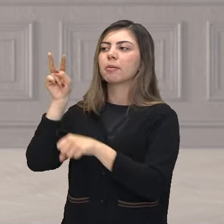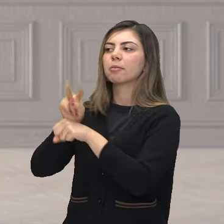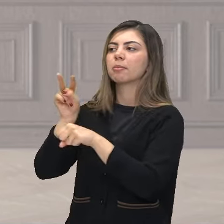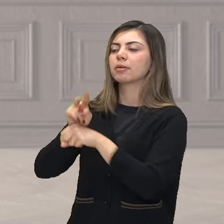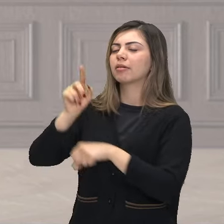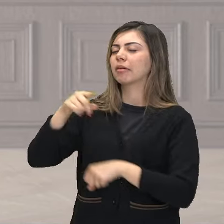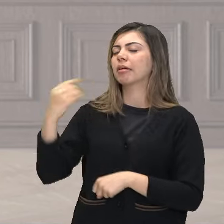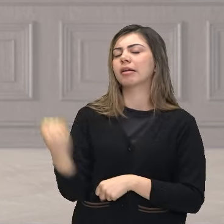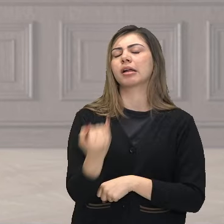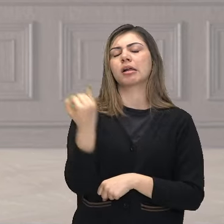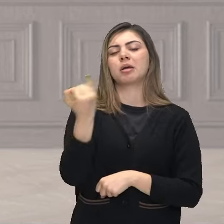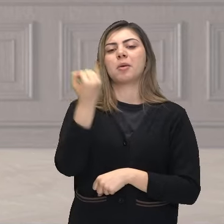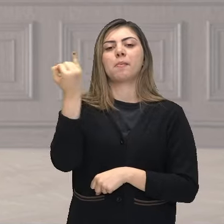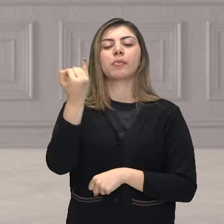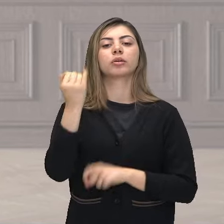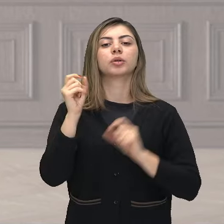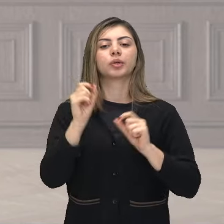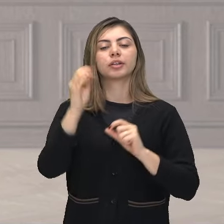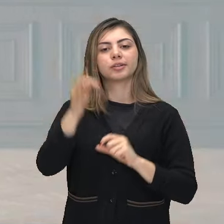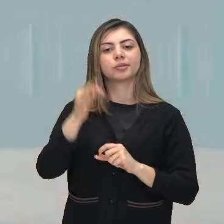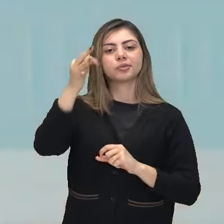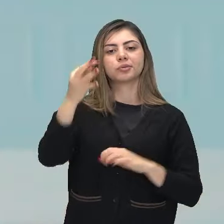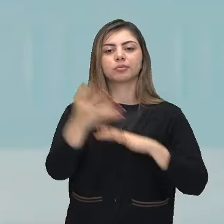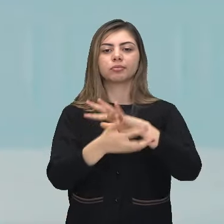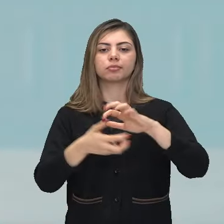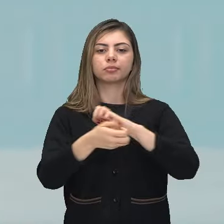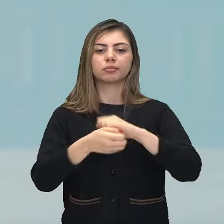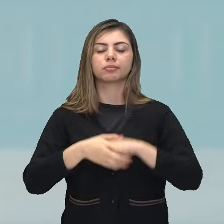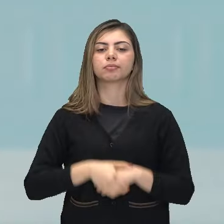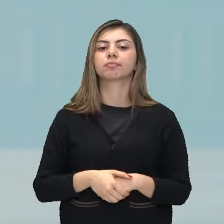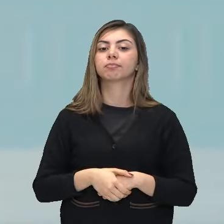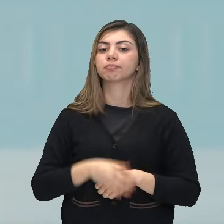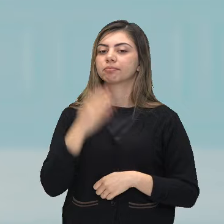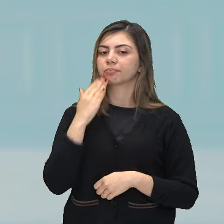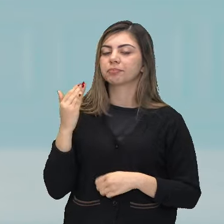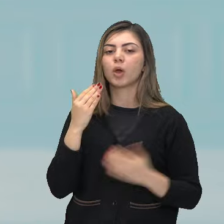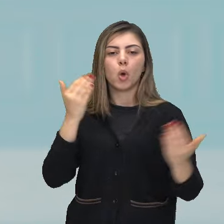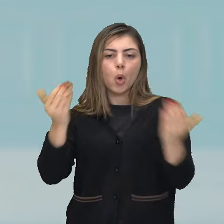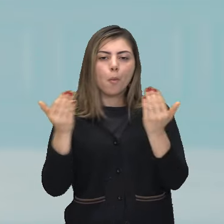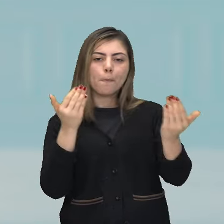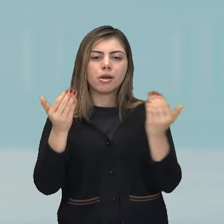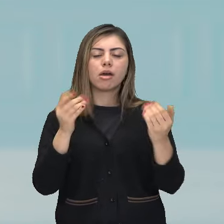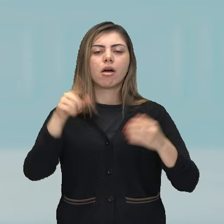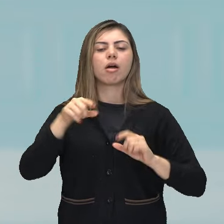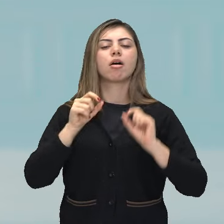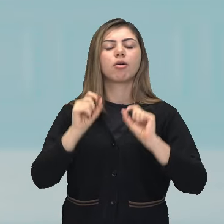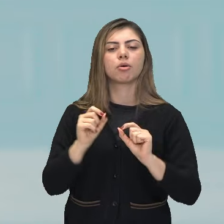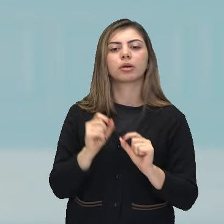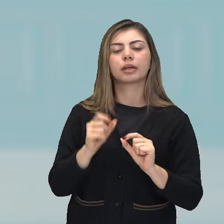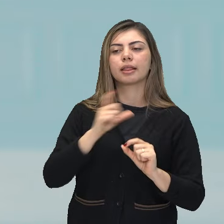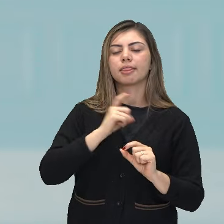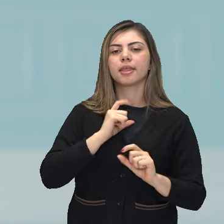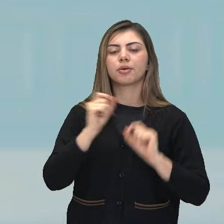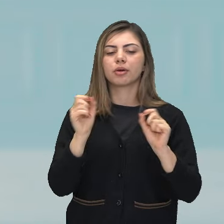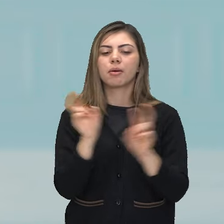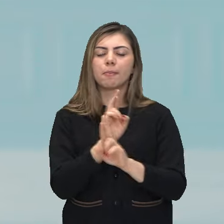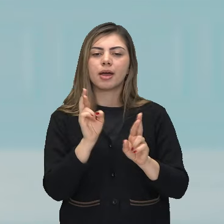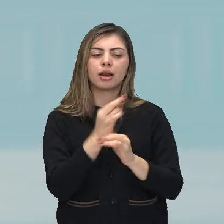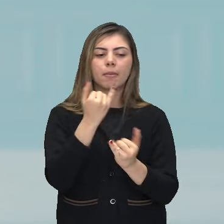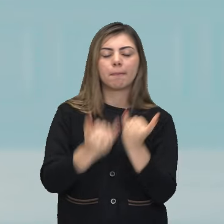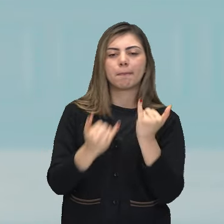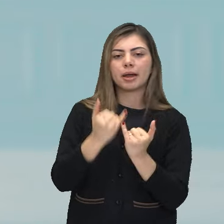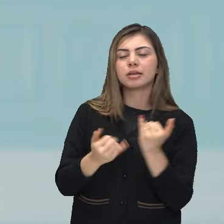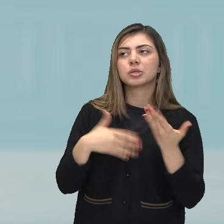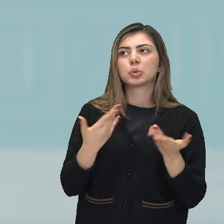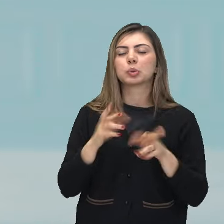para garantir um futuro sustentável comparação envolve estabelecer uma relação de ou